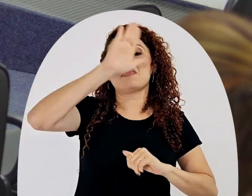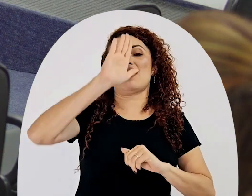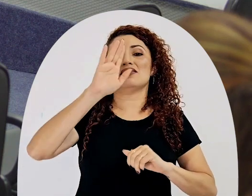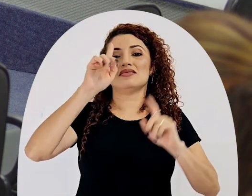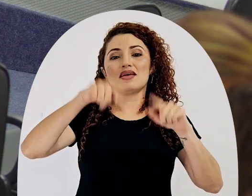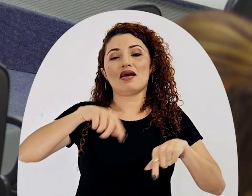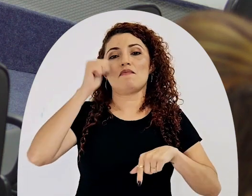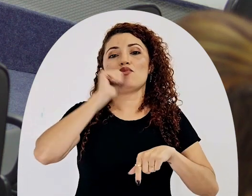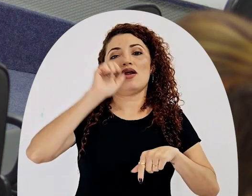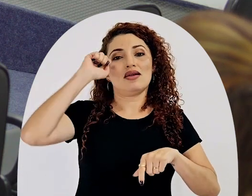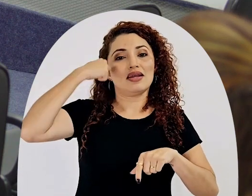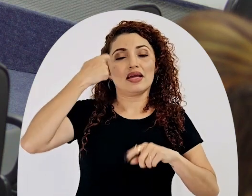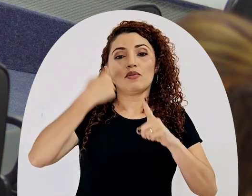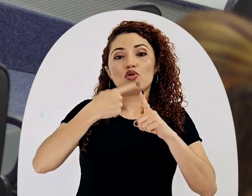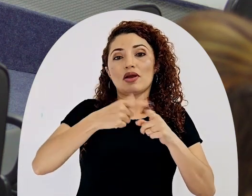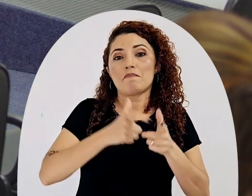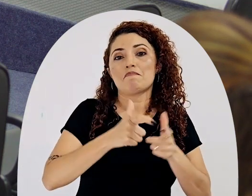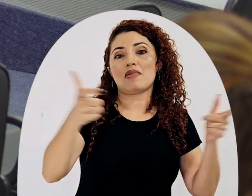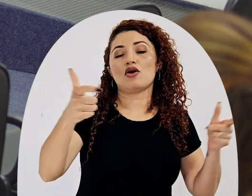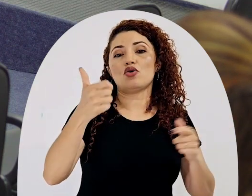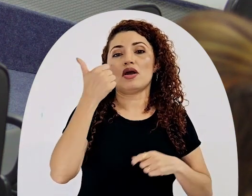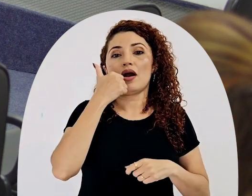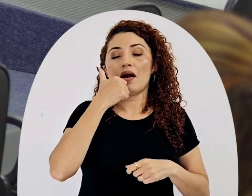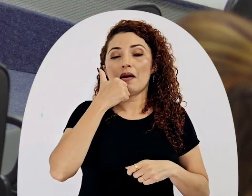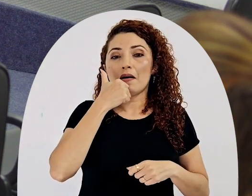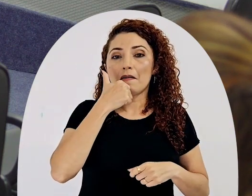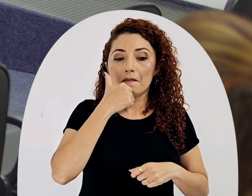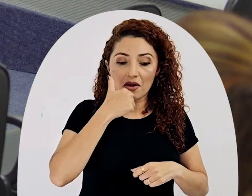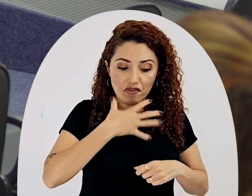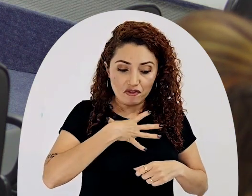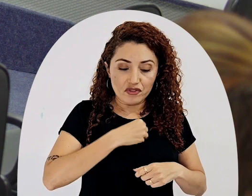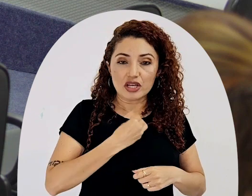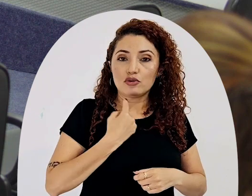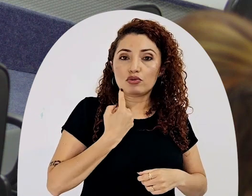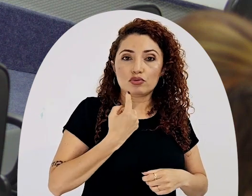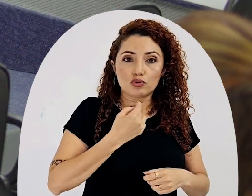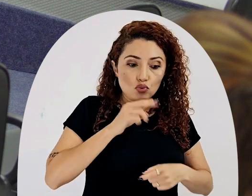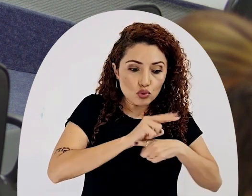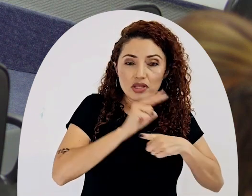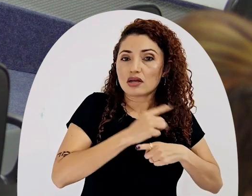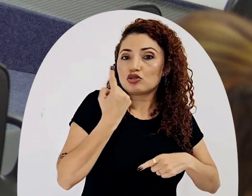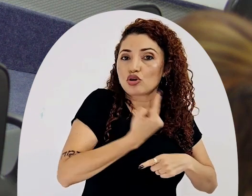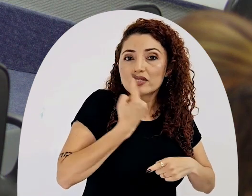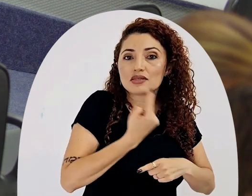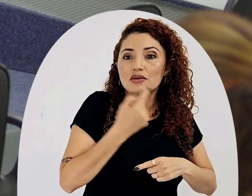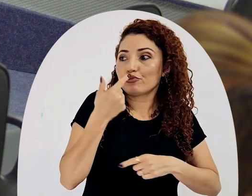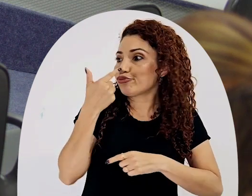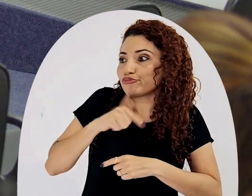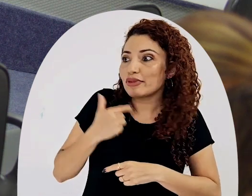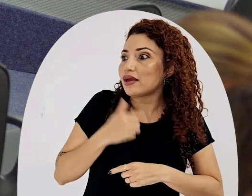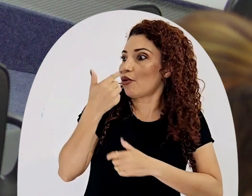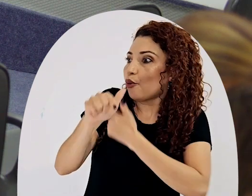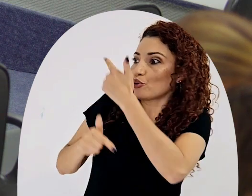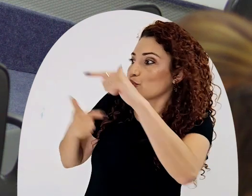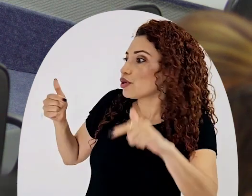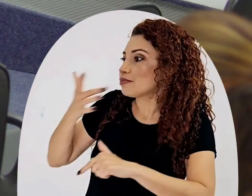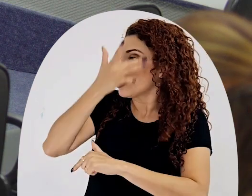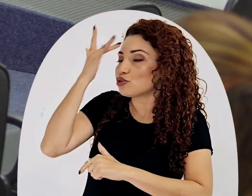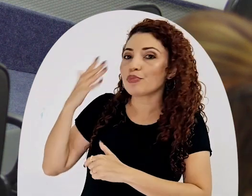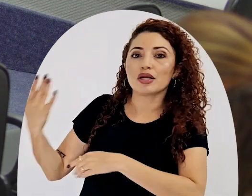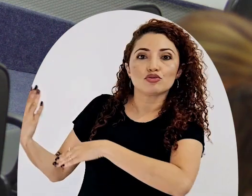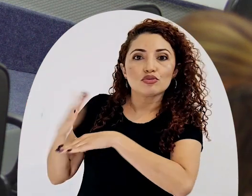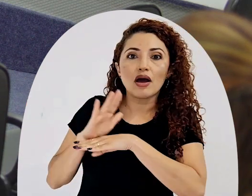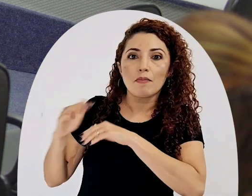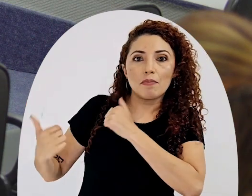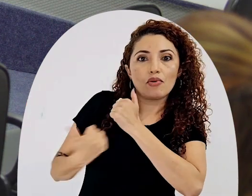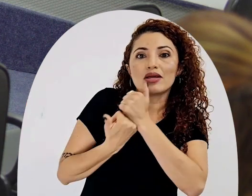Que geralmente são mulheres que não têm essa rede de apoio, enfim, têm mais dificuldades de acessar o mercado de trabalho, também por conta de todo um